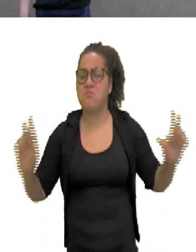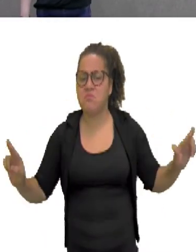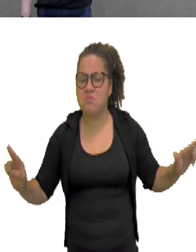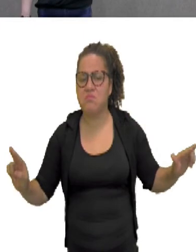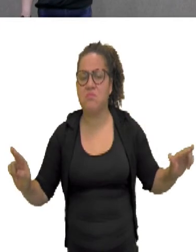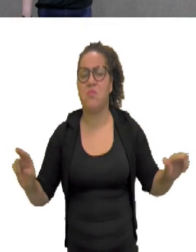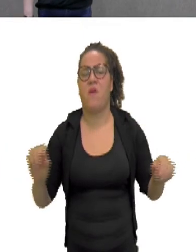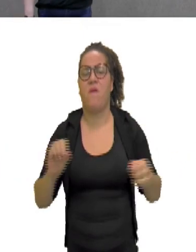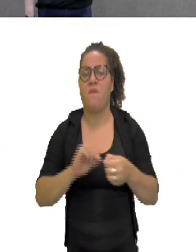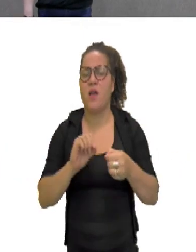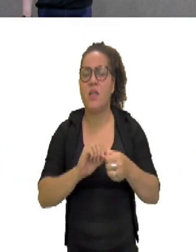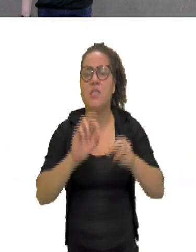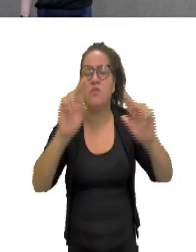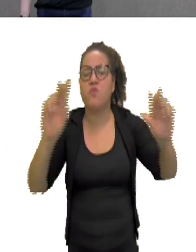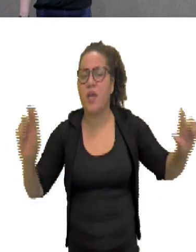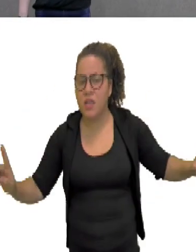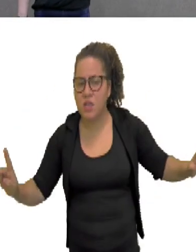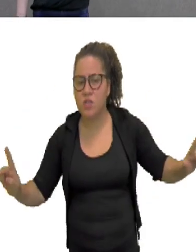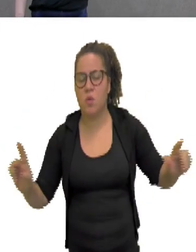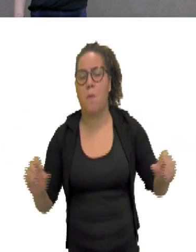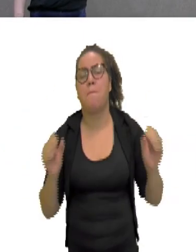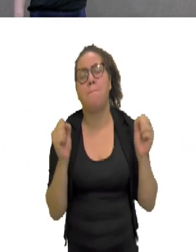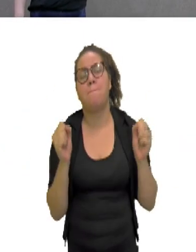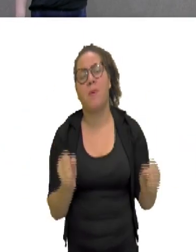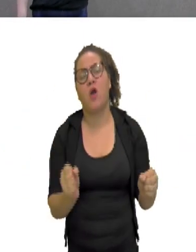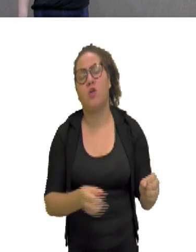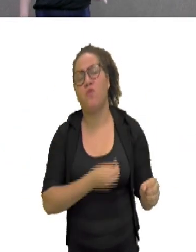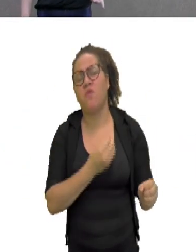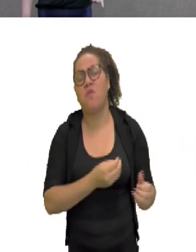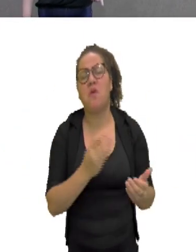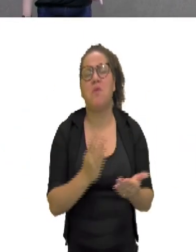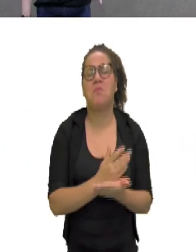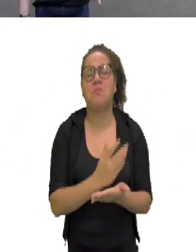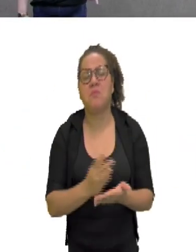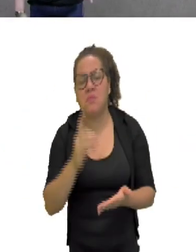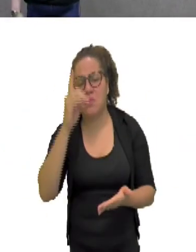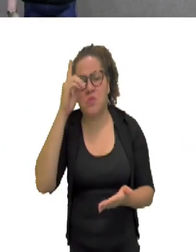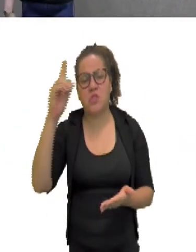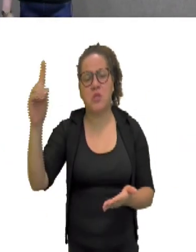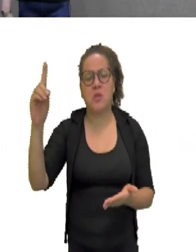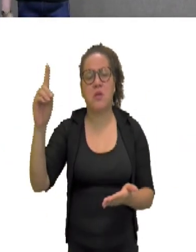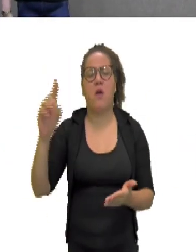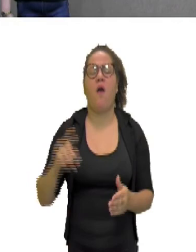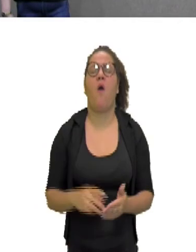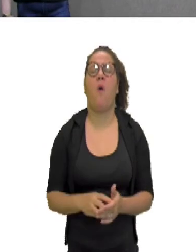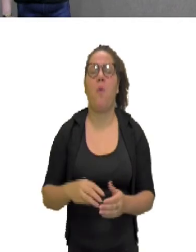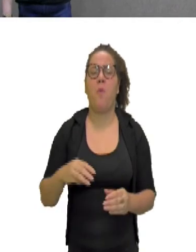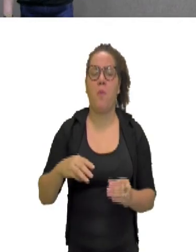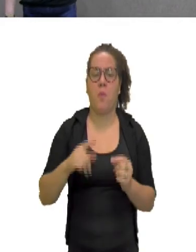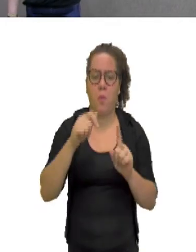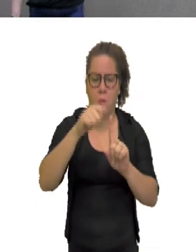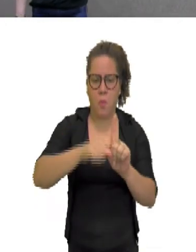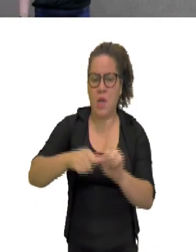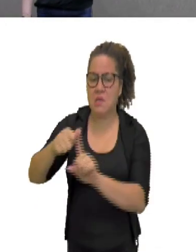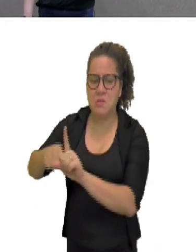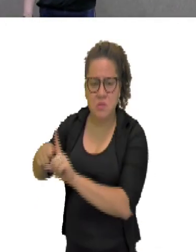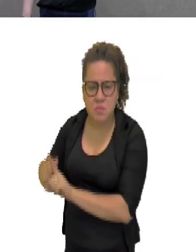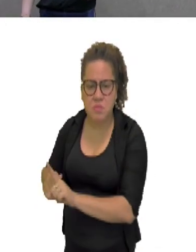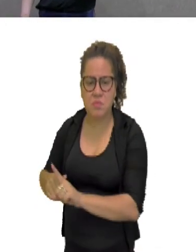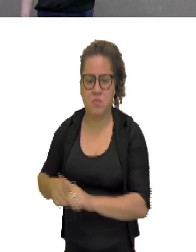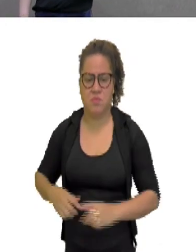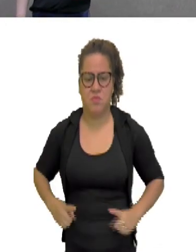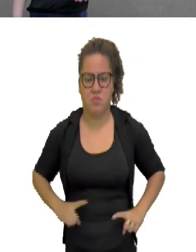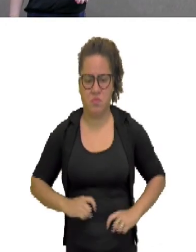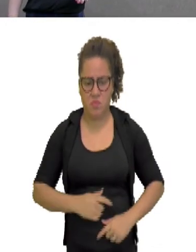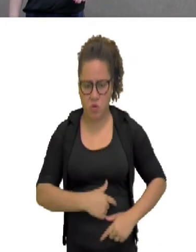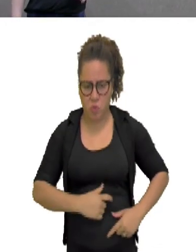que desempenham. Podem viver alguns dias ou vários meses. Certas células do trato digestivo